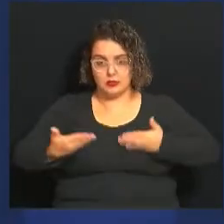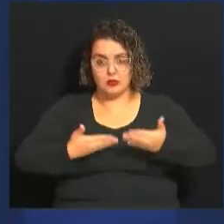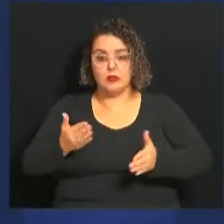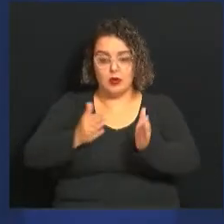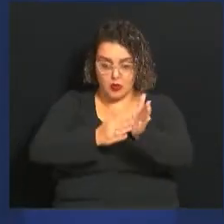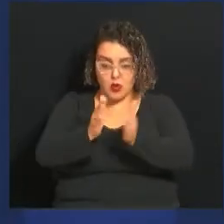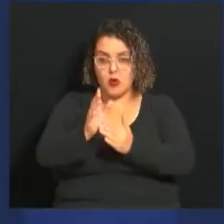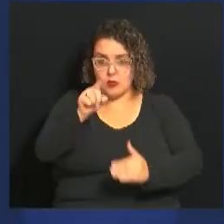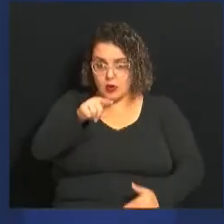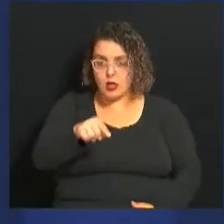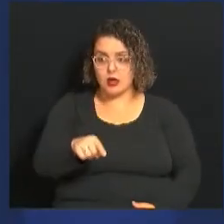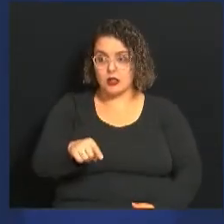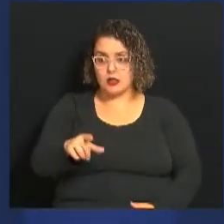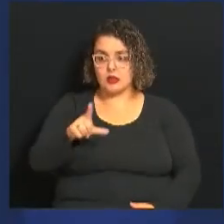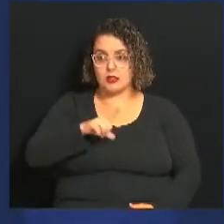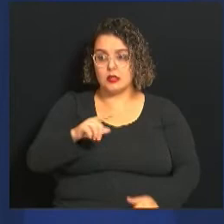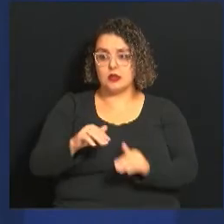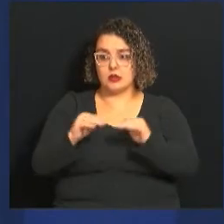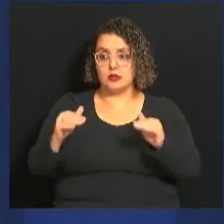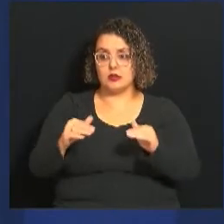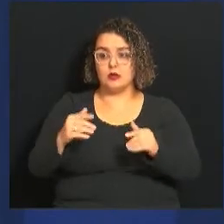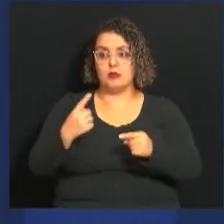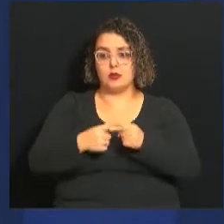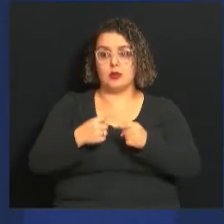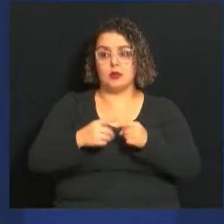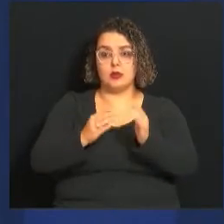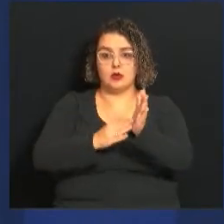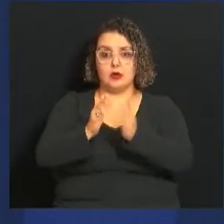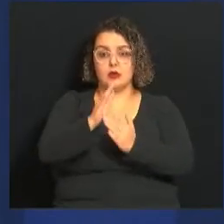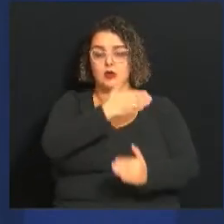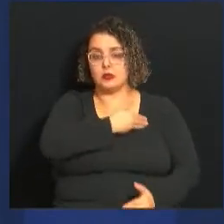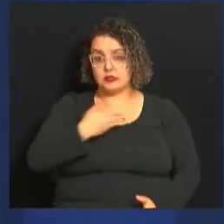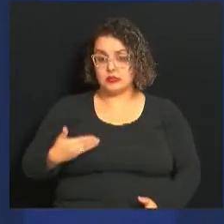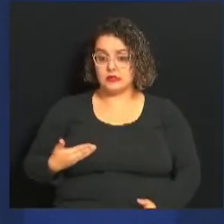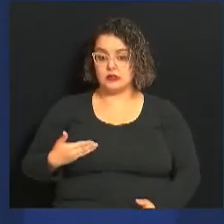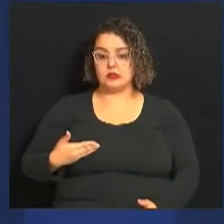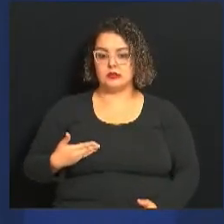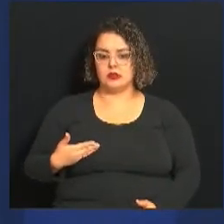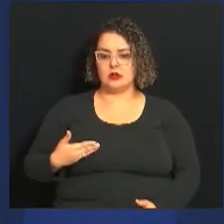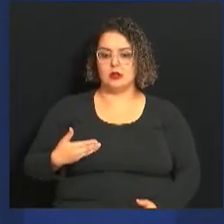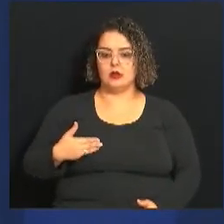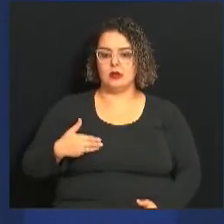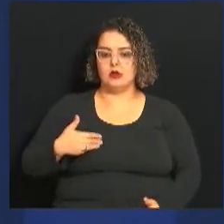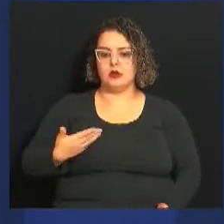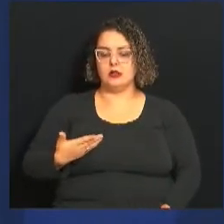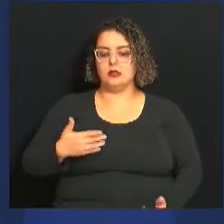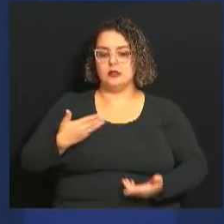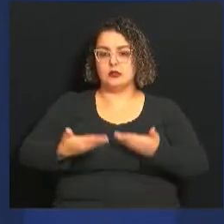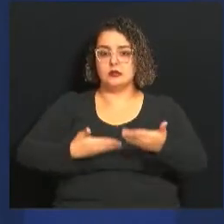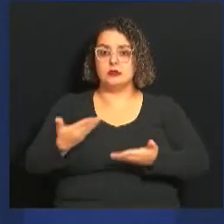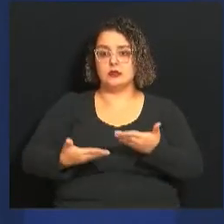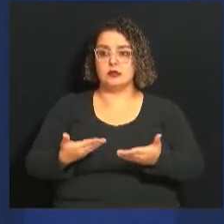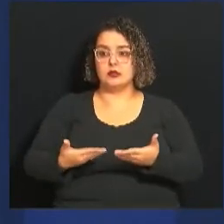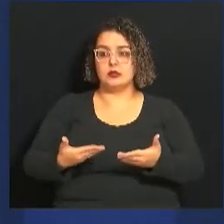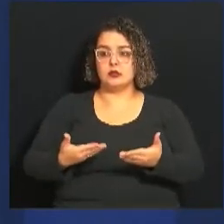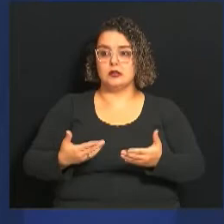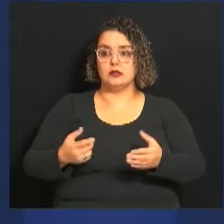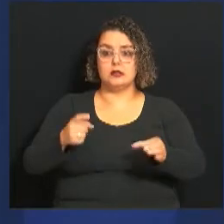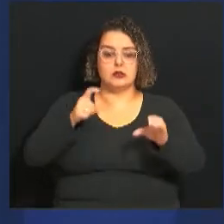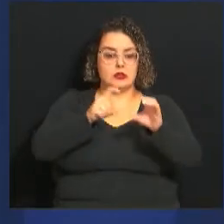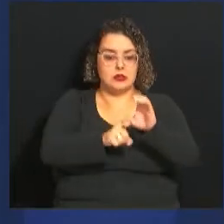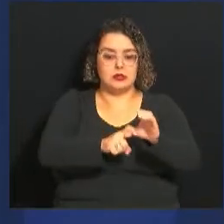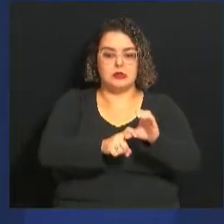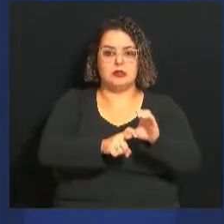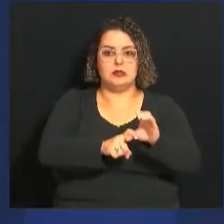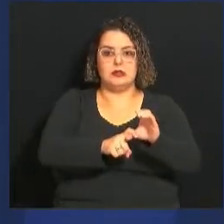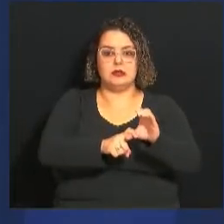que tem estabilidade. Porque o concursado que tem estabilidade, ele tem autonomia e tem independência de fiscalizar. Ele não fica preso a